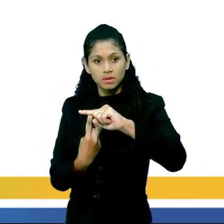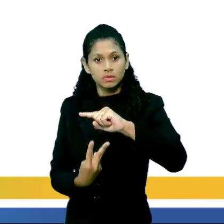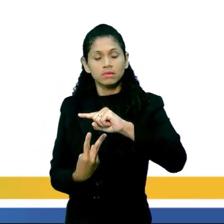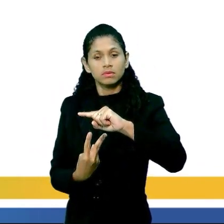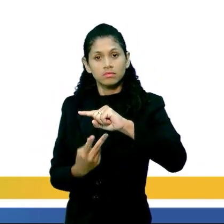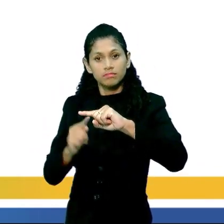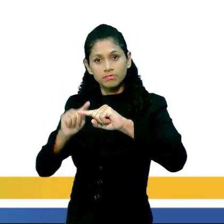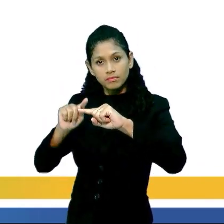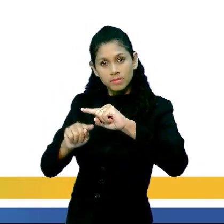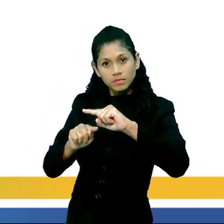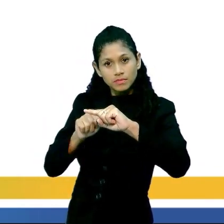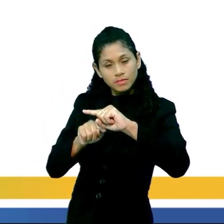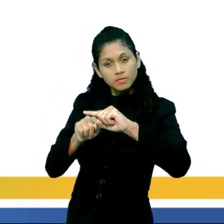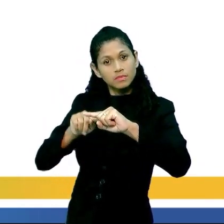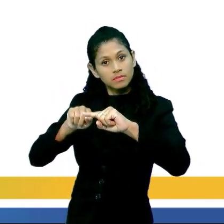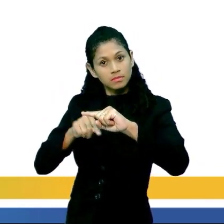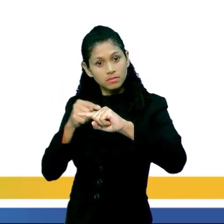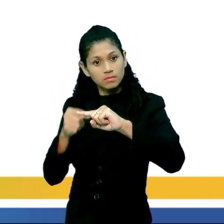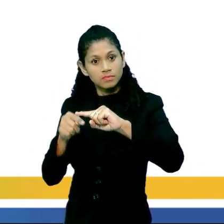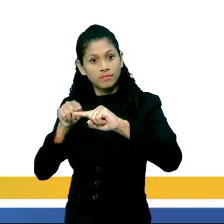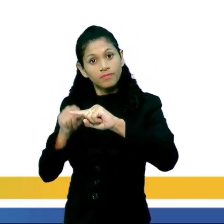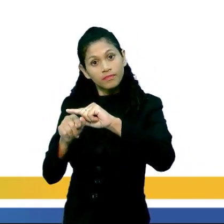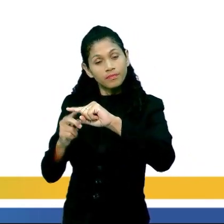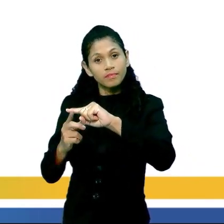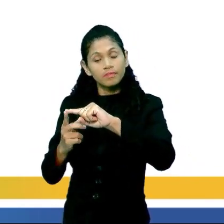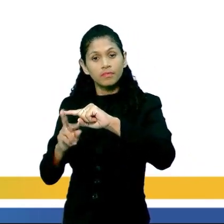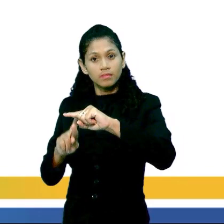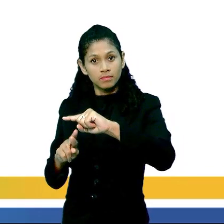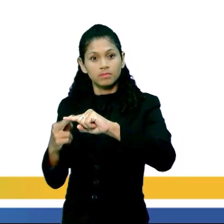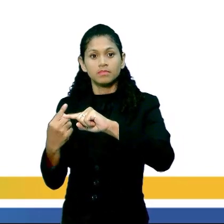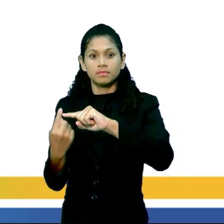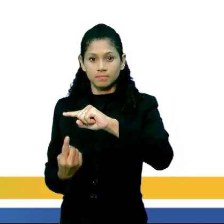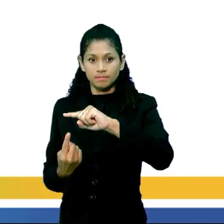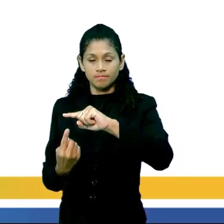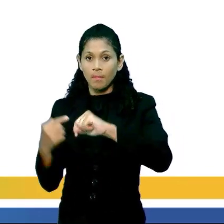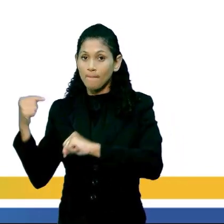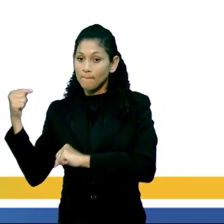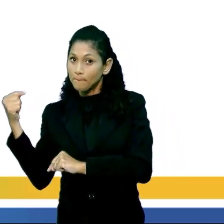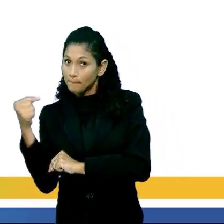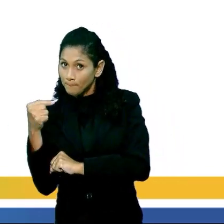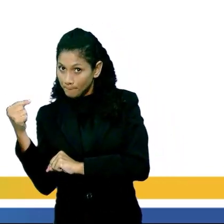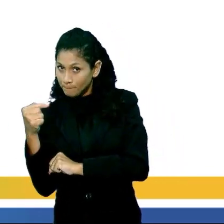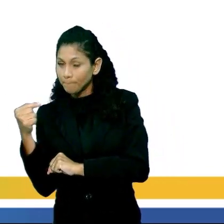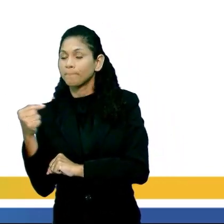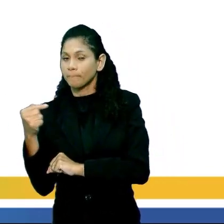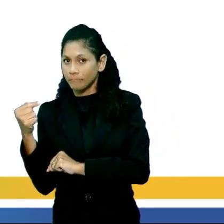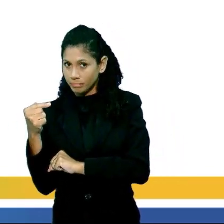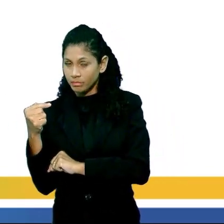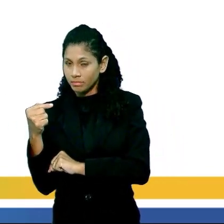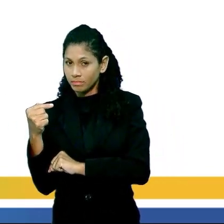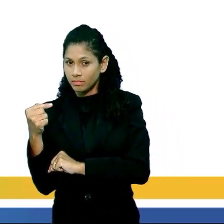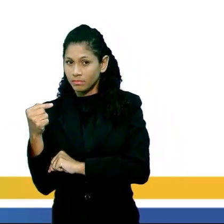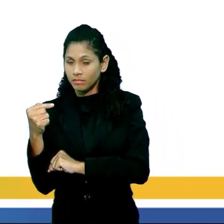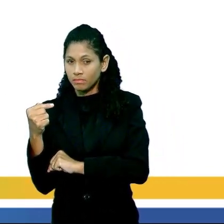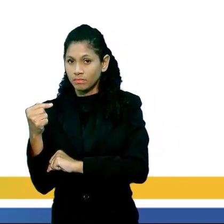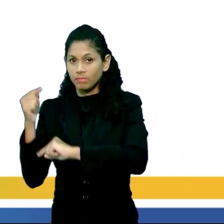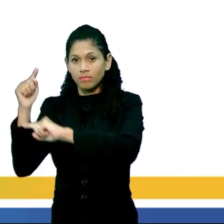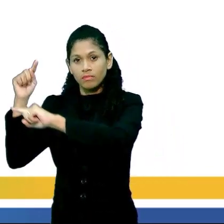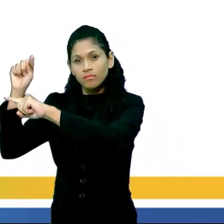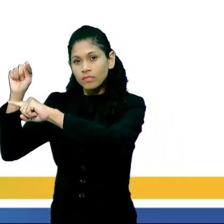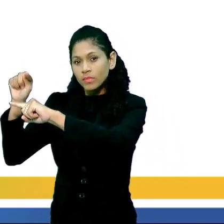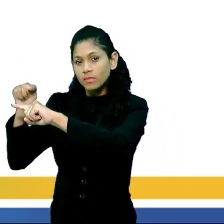denominador. R2 vezes alfa vezes R1 menos, observe aquela fração lá em